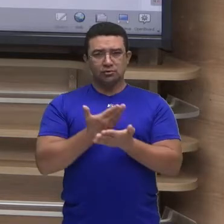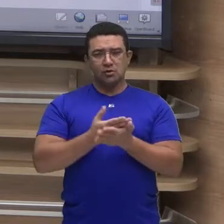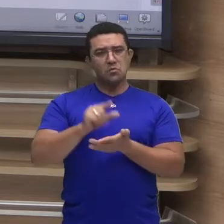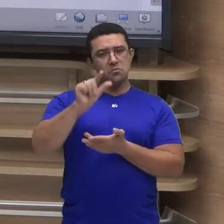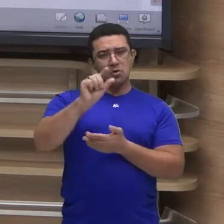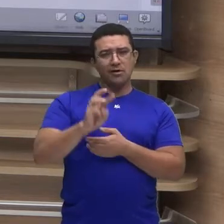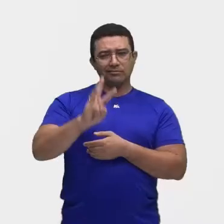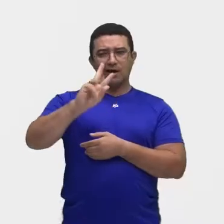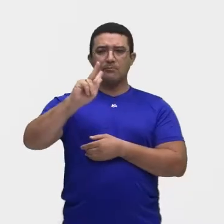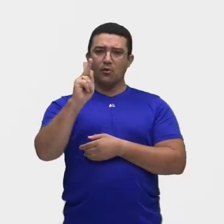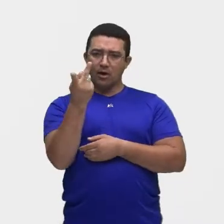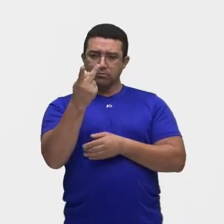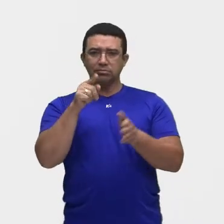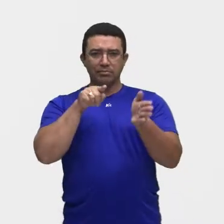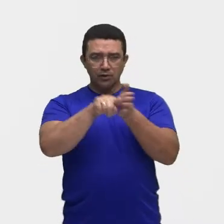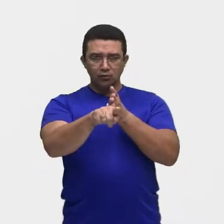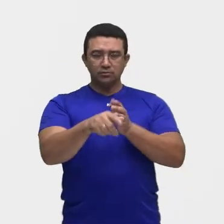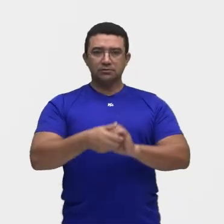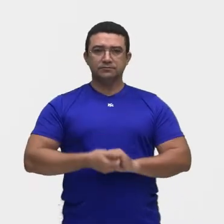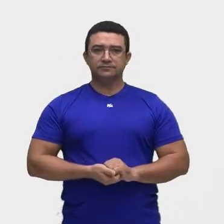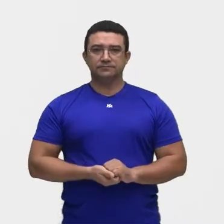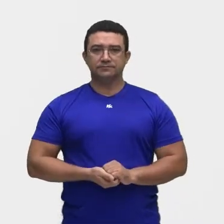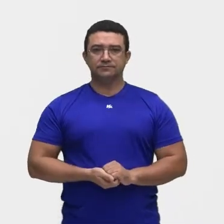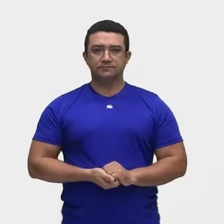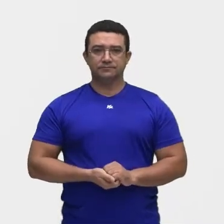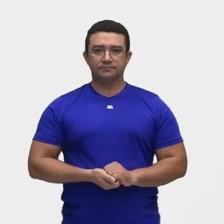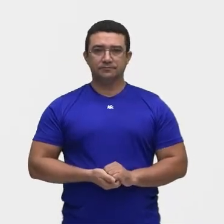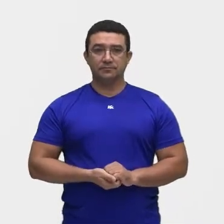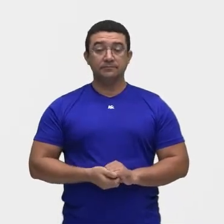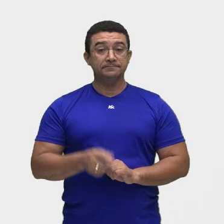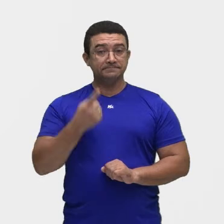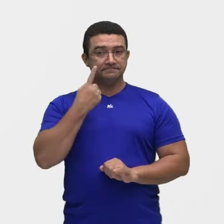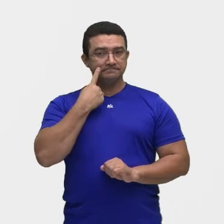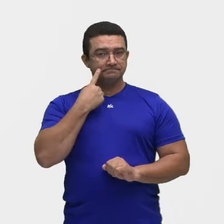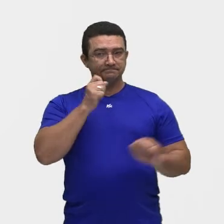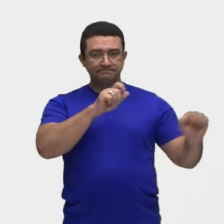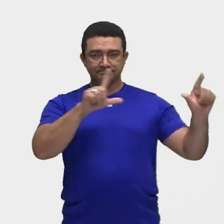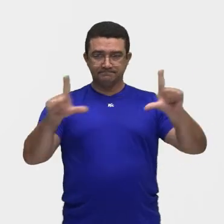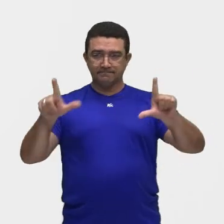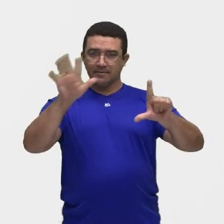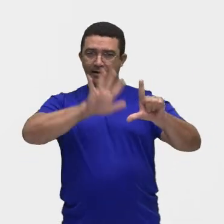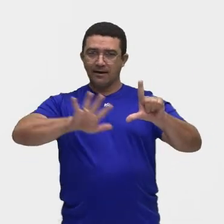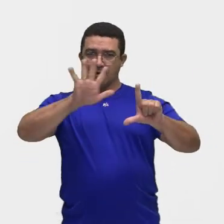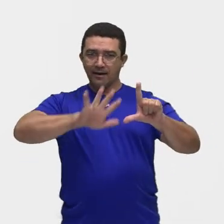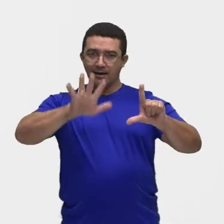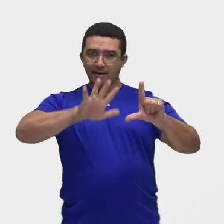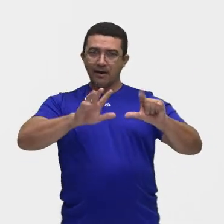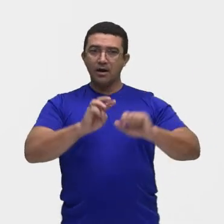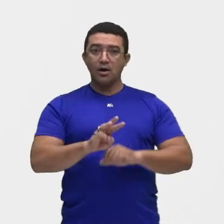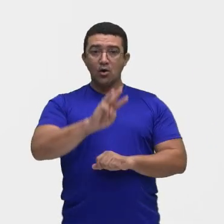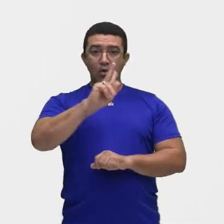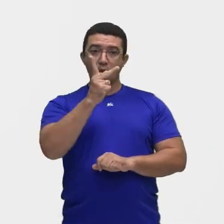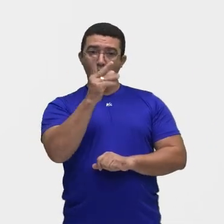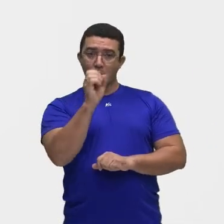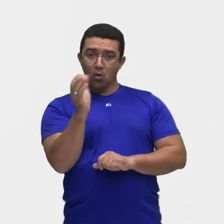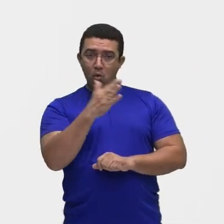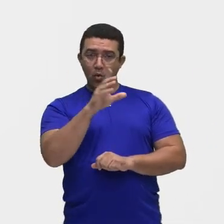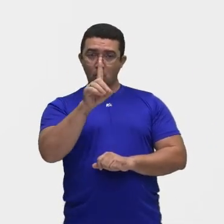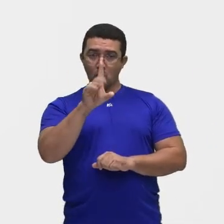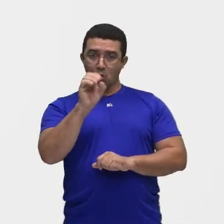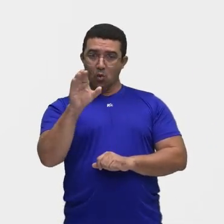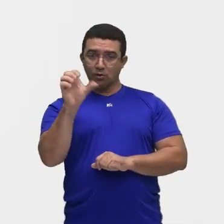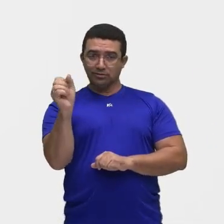WH question com does. Acompanha aqui comigo. Olha aqui, people. Who does she live with? Olha agora que a pergunta é com who,